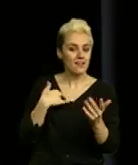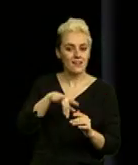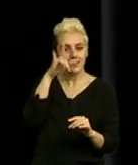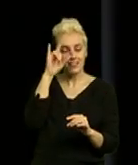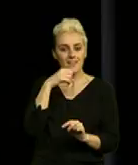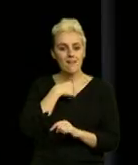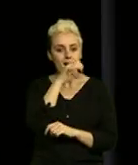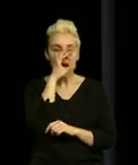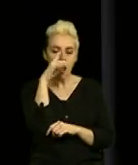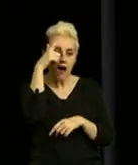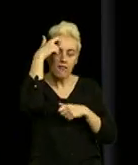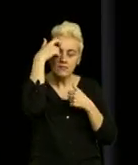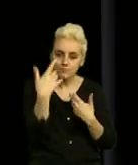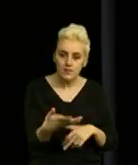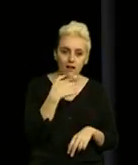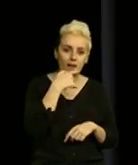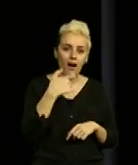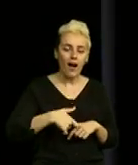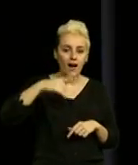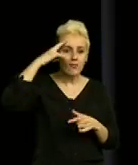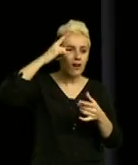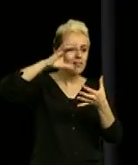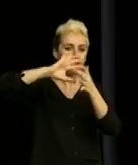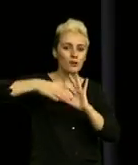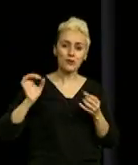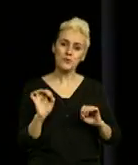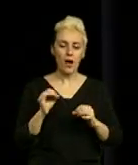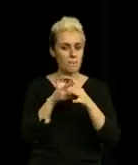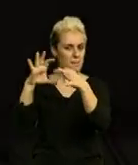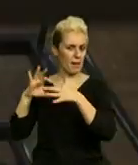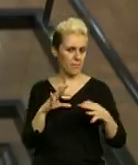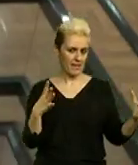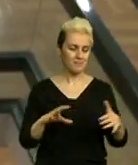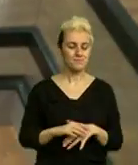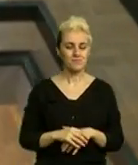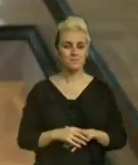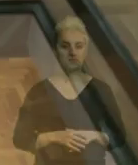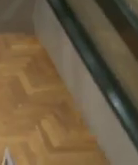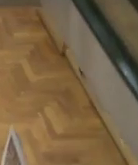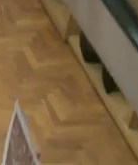ideia de surpresa e de disparidade entre os objetos.